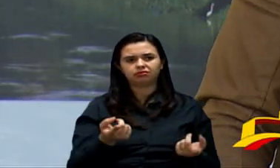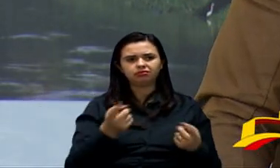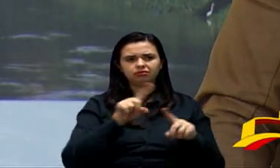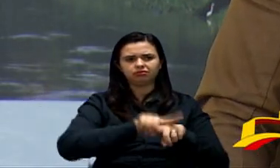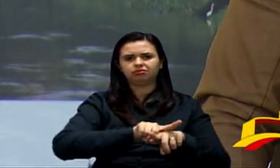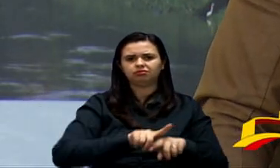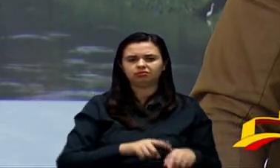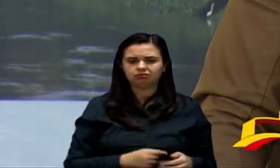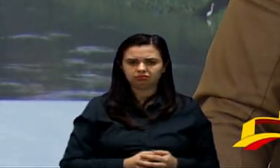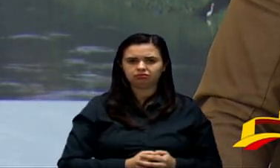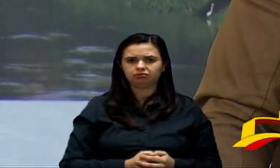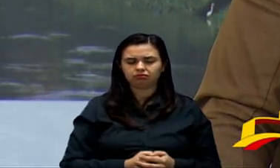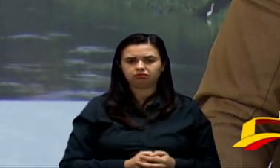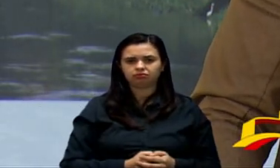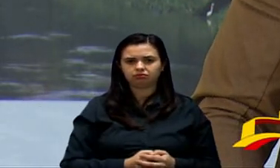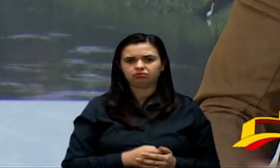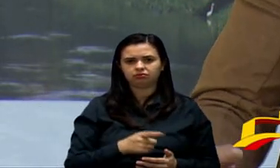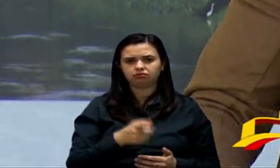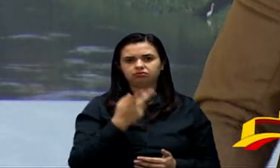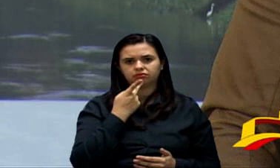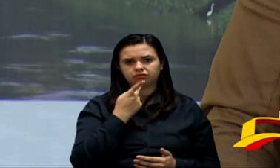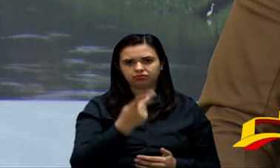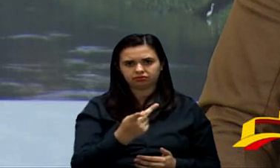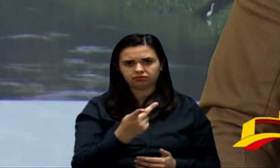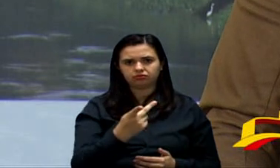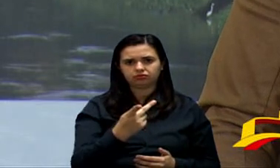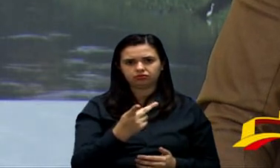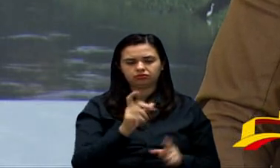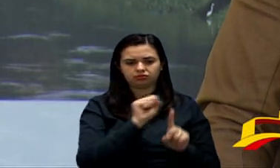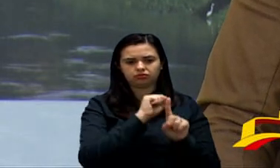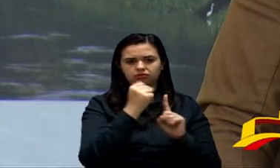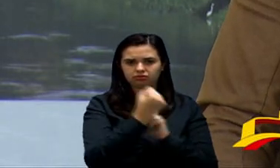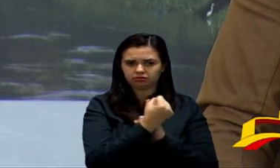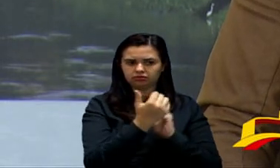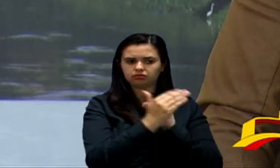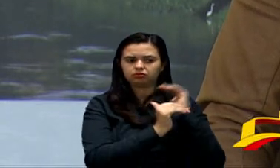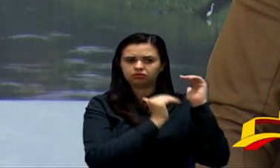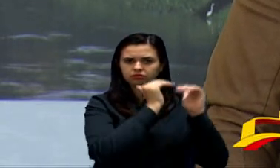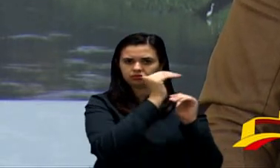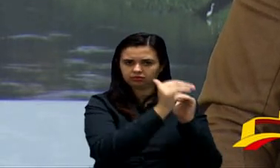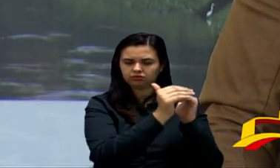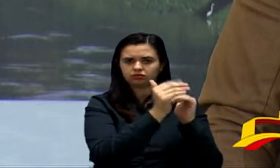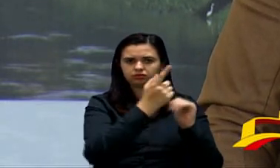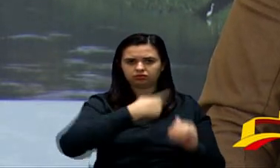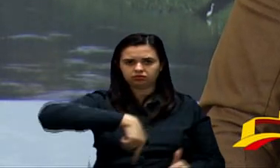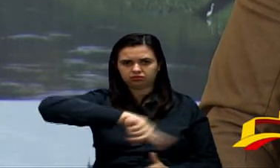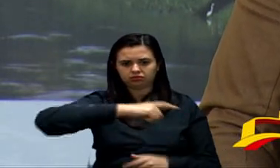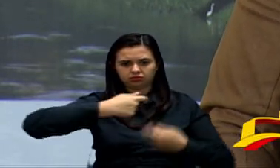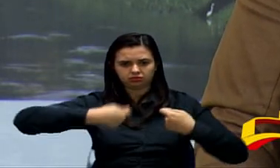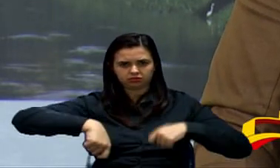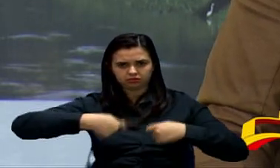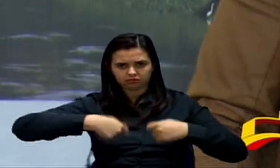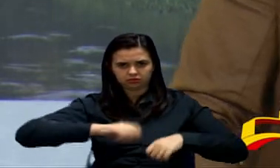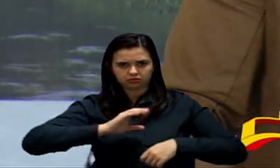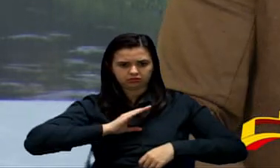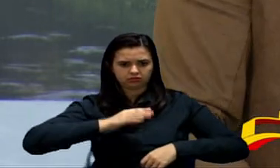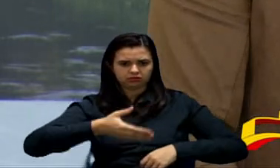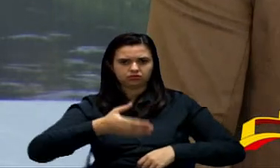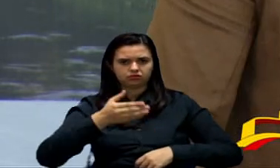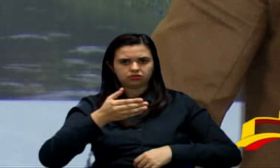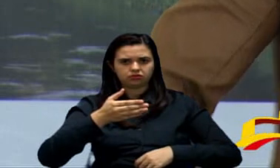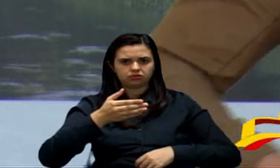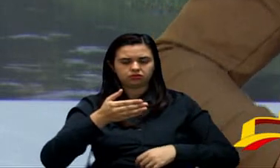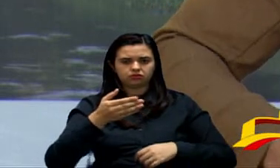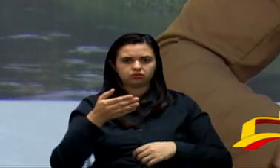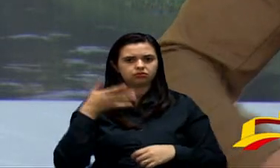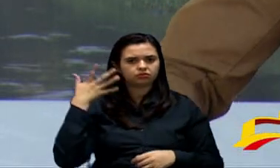que a sociedade evoluiu muito, os costumes evoluíram muito e precisamos ter coragem para fazer esse debate. Olha só.